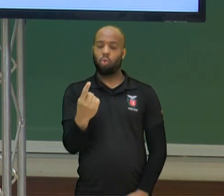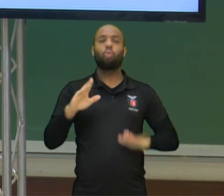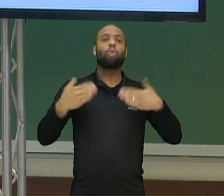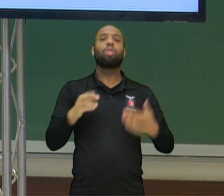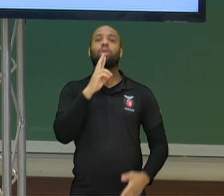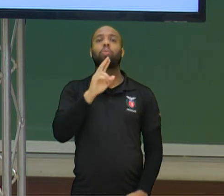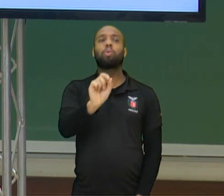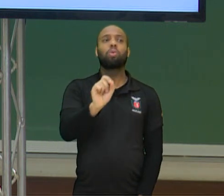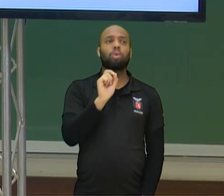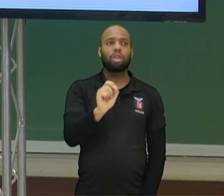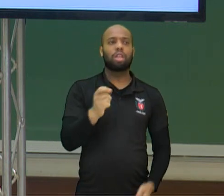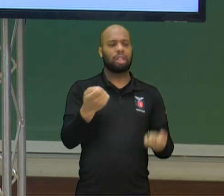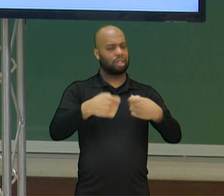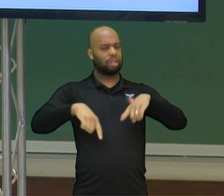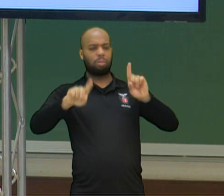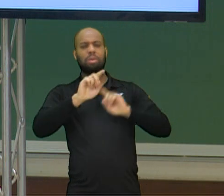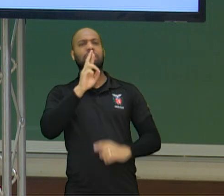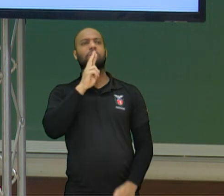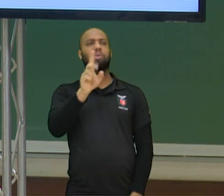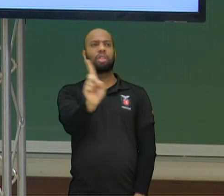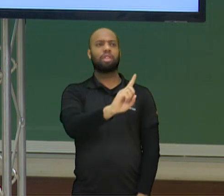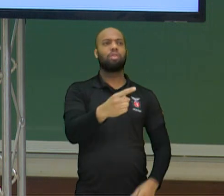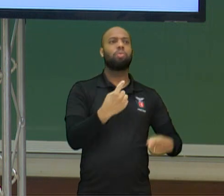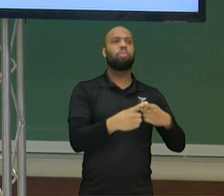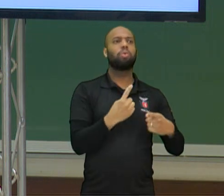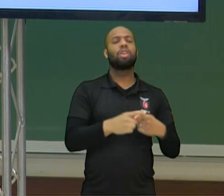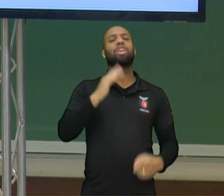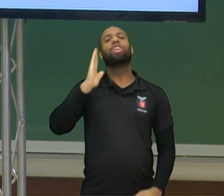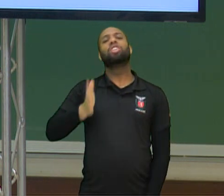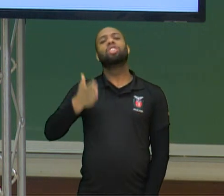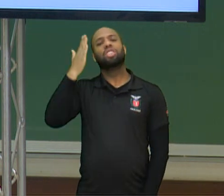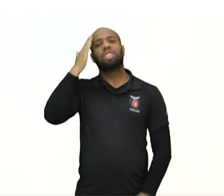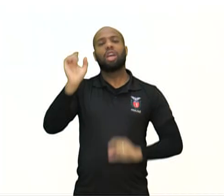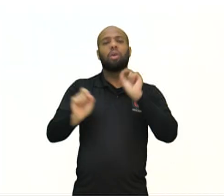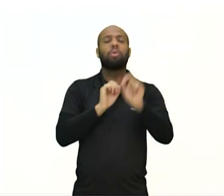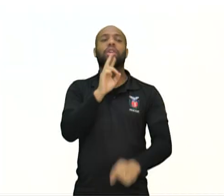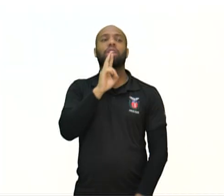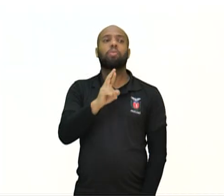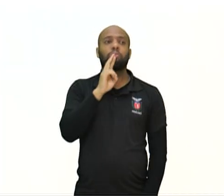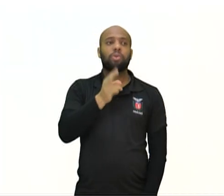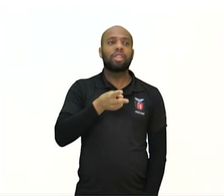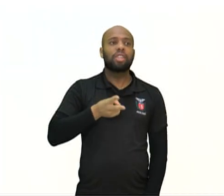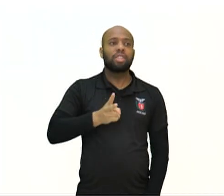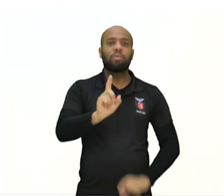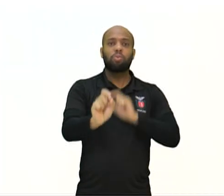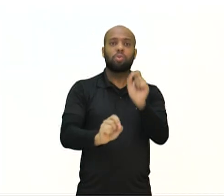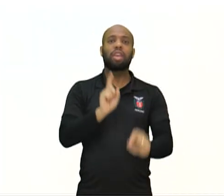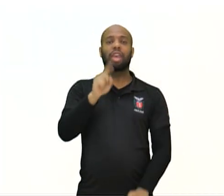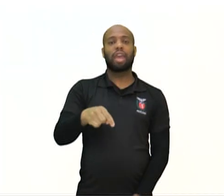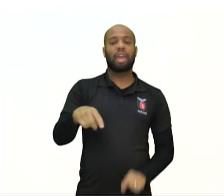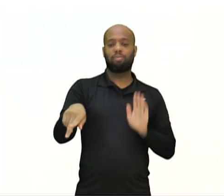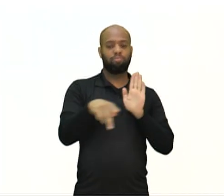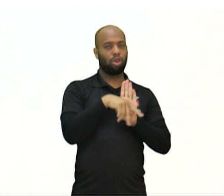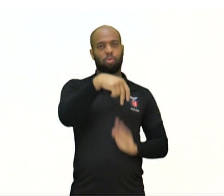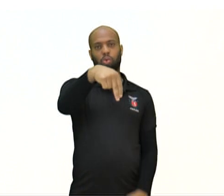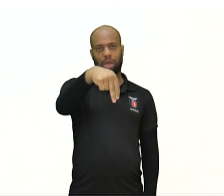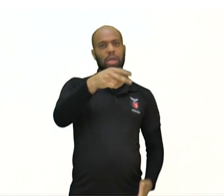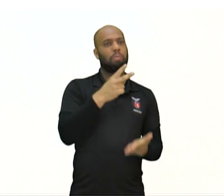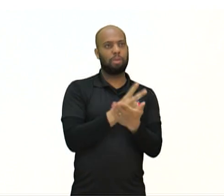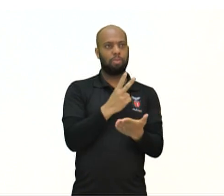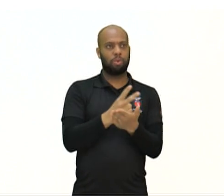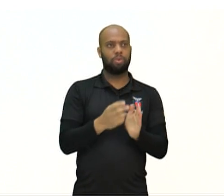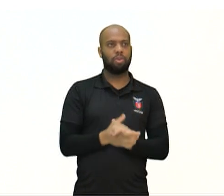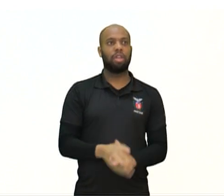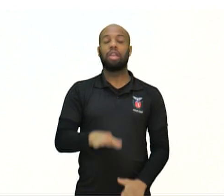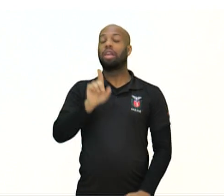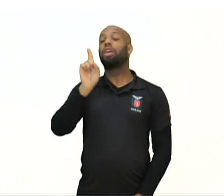1, a gente não precisa nem resolver, porque a gente sabe que o resultado será igual ao próprio N. Então, vejamos